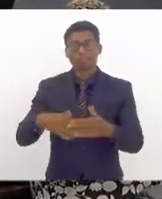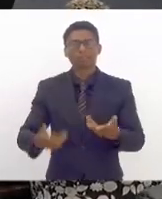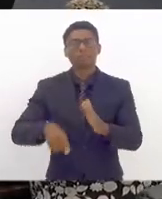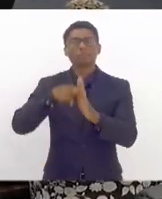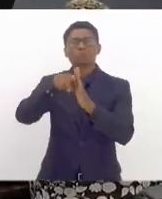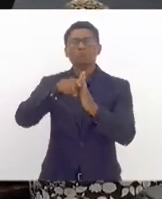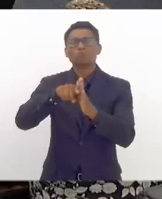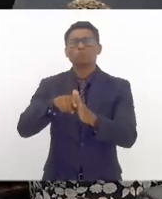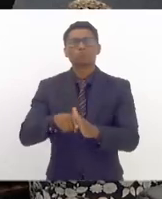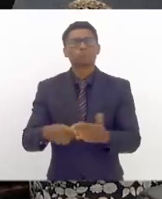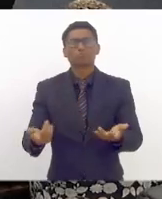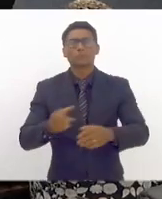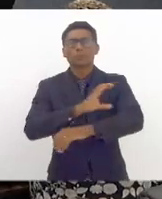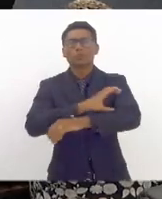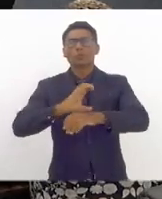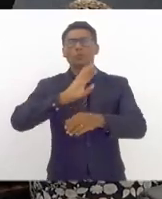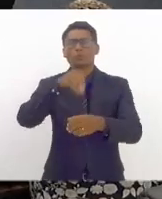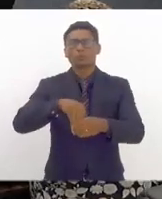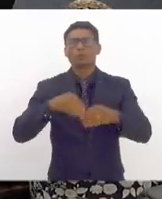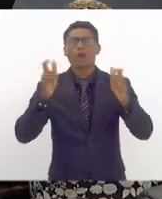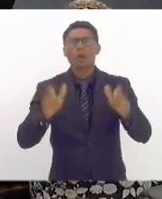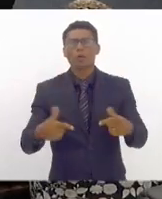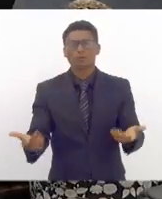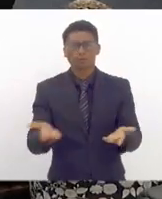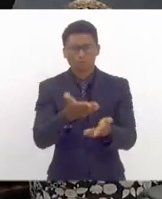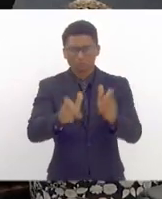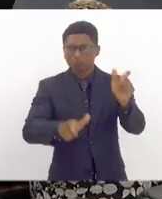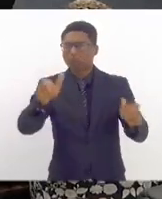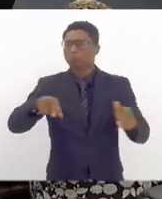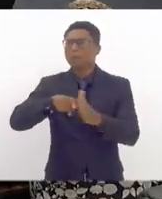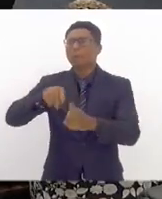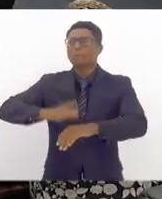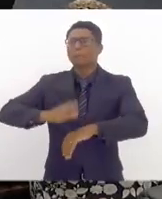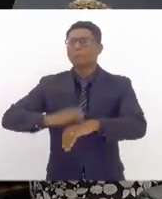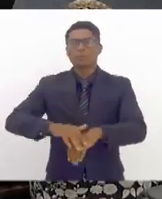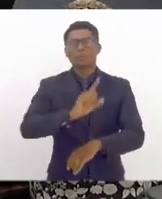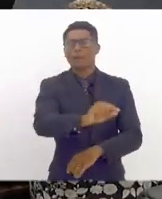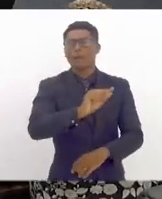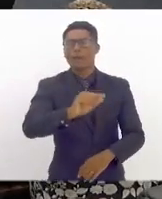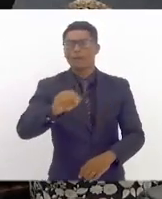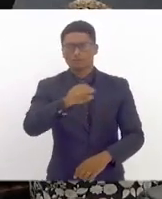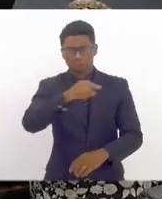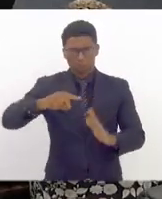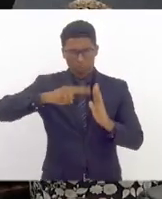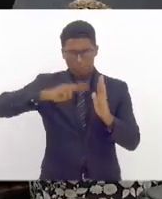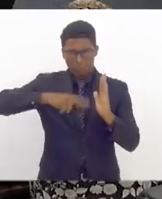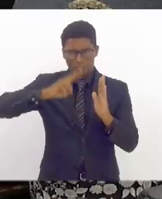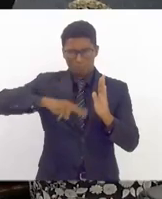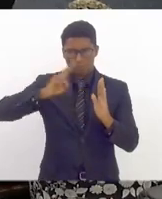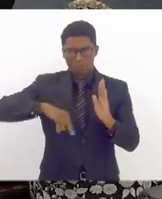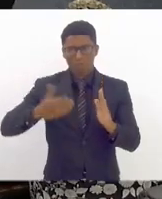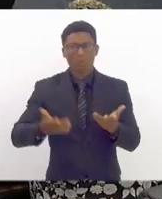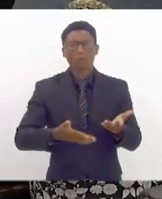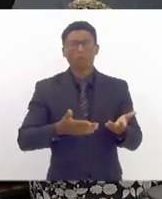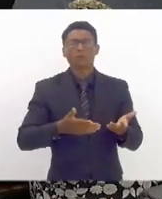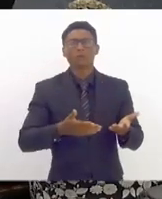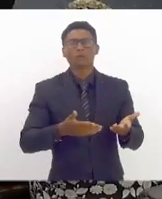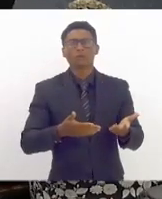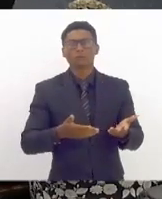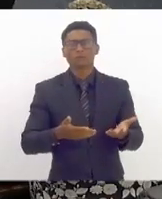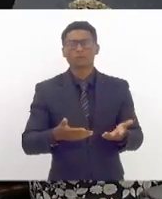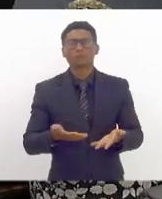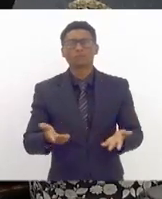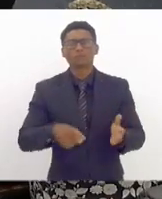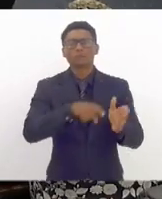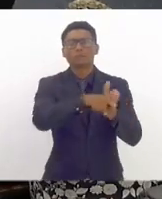a pesquisa no campo cultural Cadê Quem aqui pesquisa quem é que estuda quem é que ler os artigos produzidos pela pesquisa a que